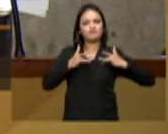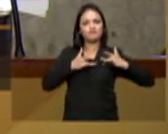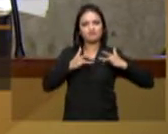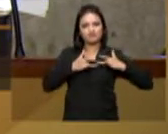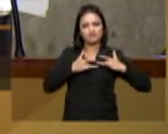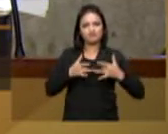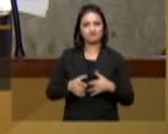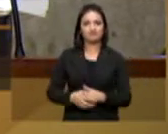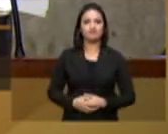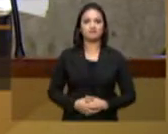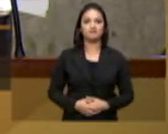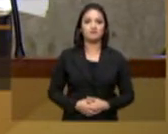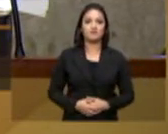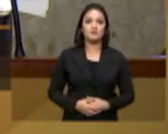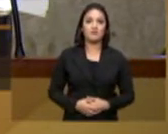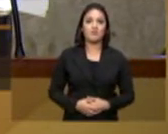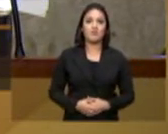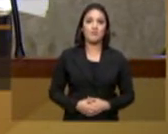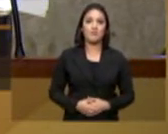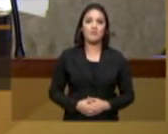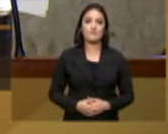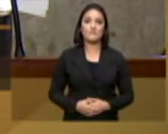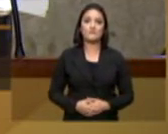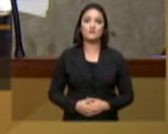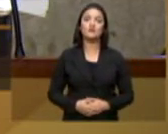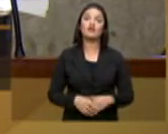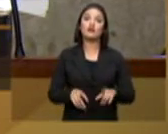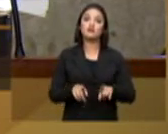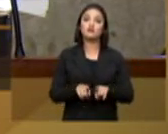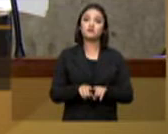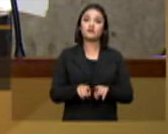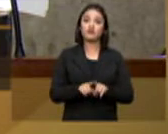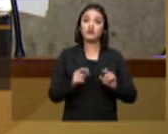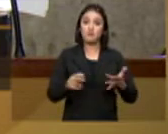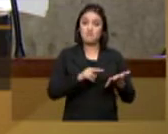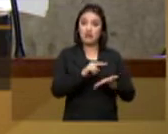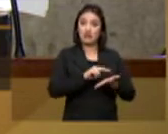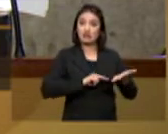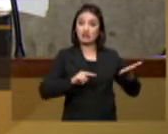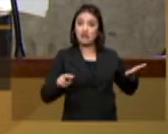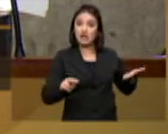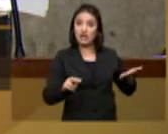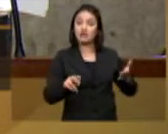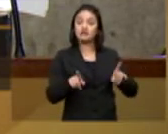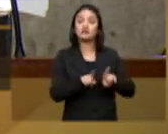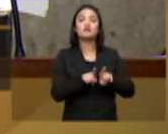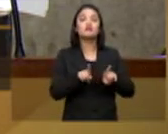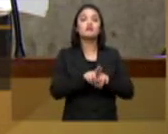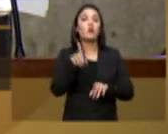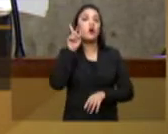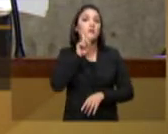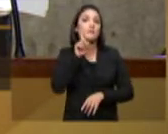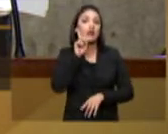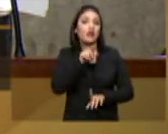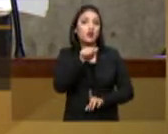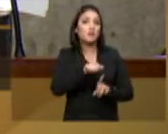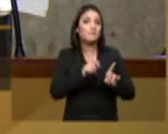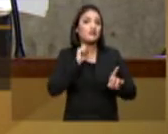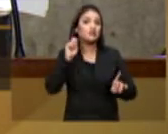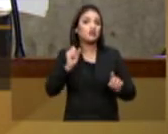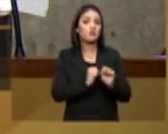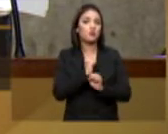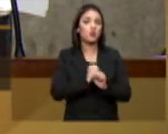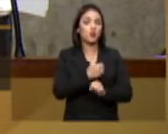fraternidade. E quando o que reconheceu com primazia a Declaração Americana de abril do mesmo ano de